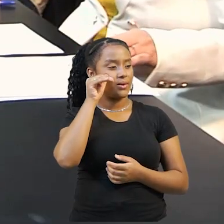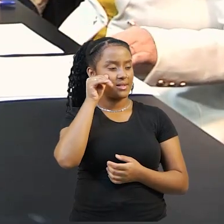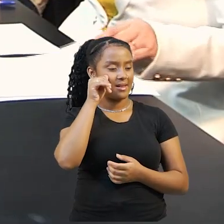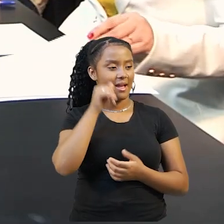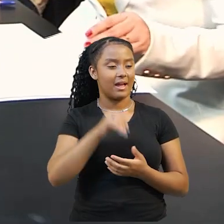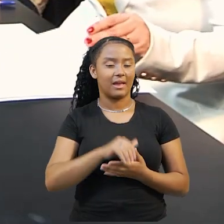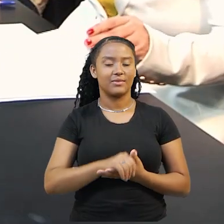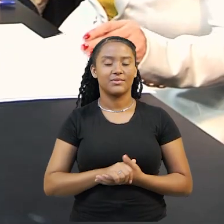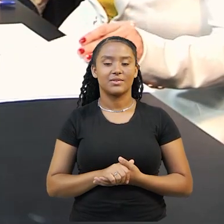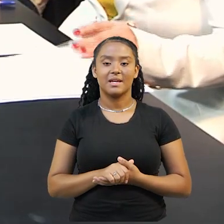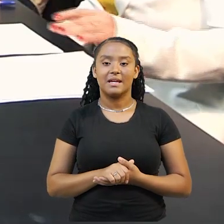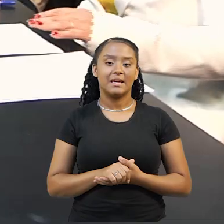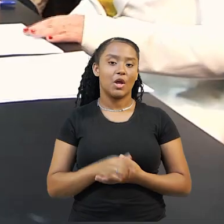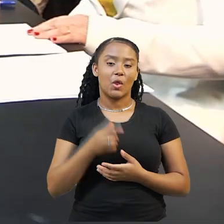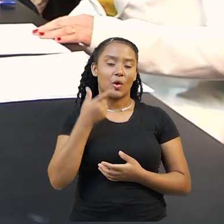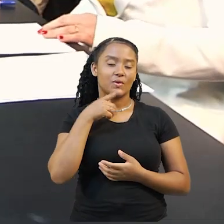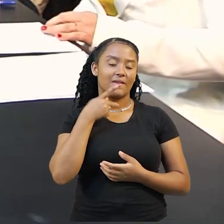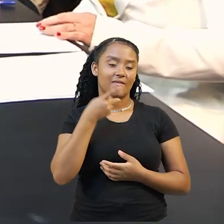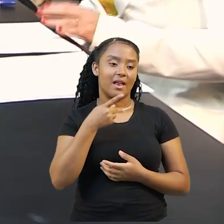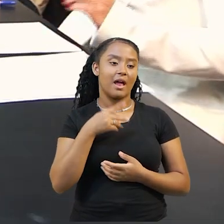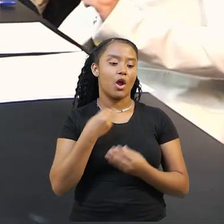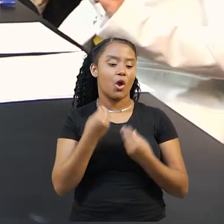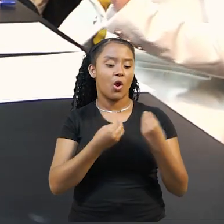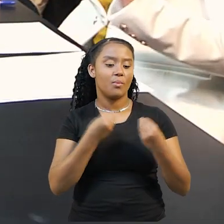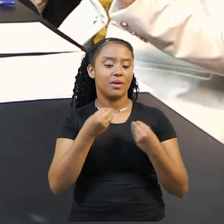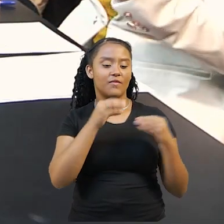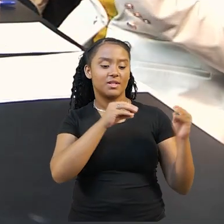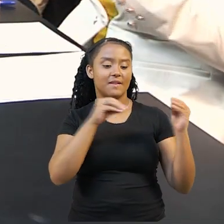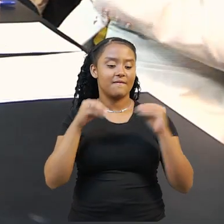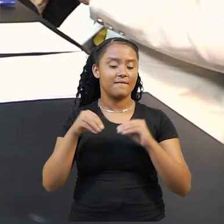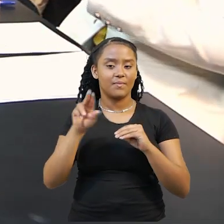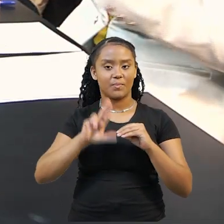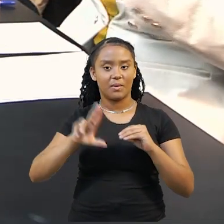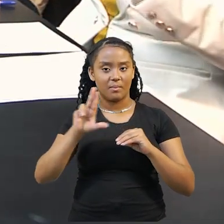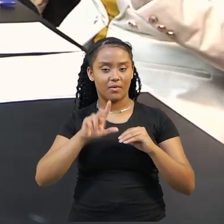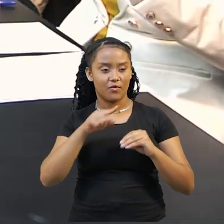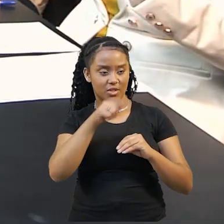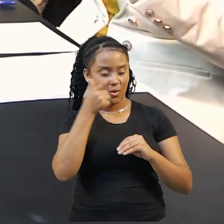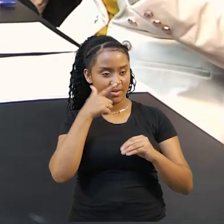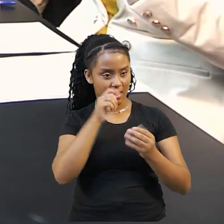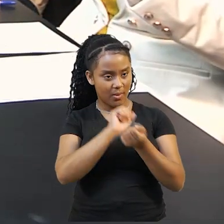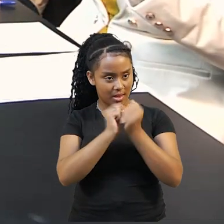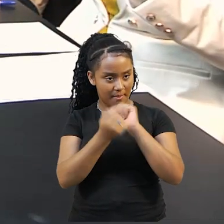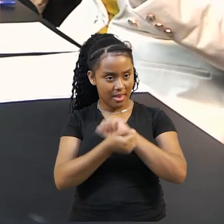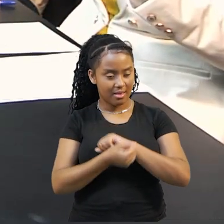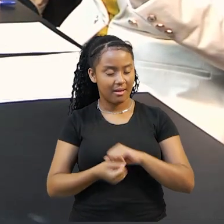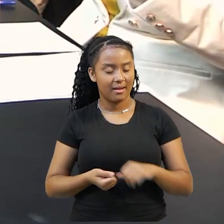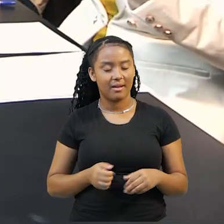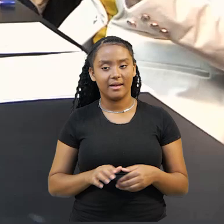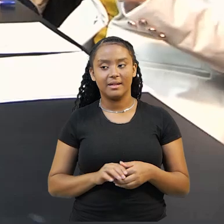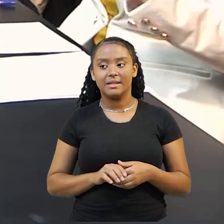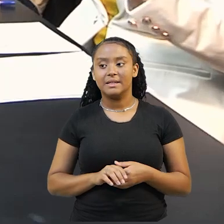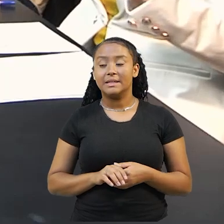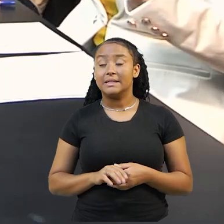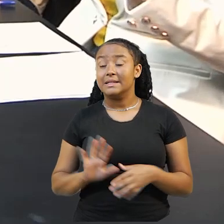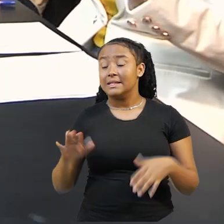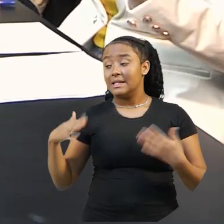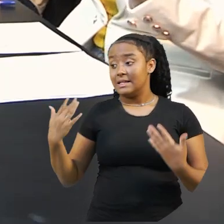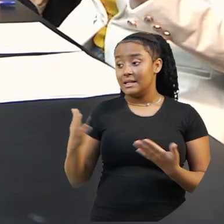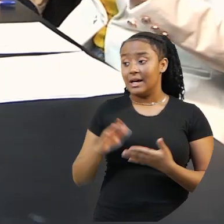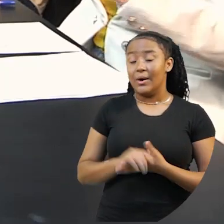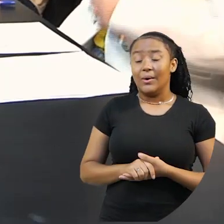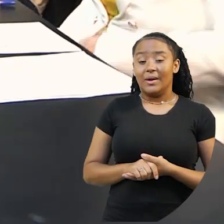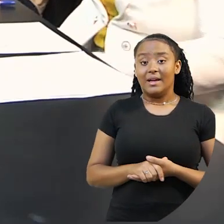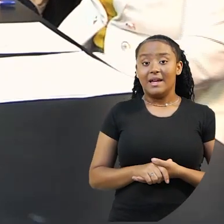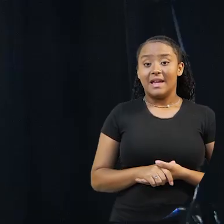curiosidade que a gente não abordou. Como foi a sua vinda para Uberlândia? Você se adaptou rapidamente à cidade?